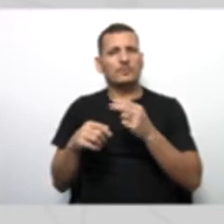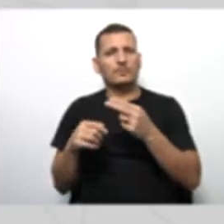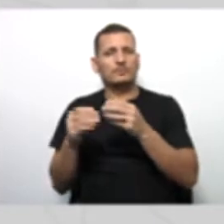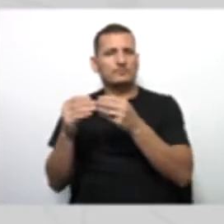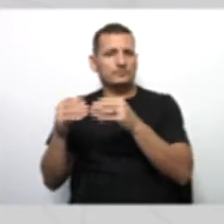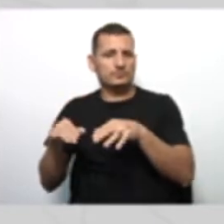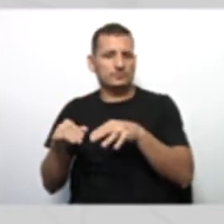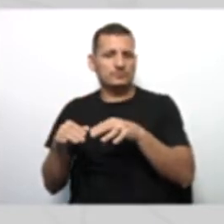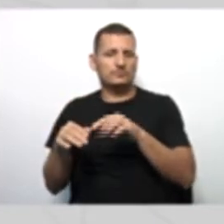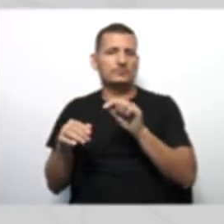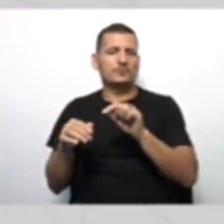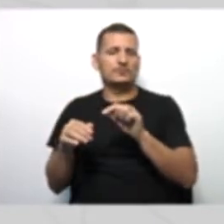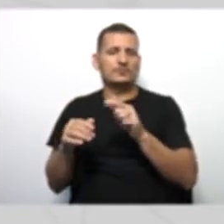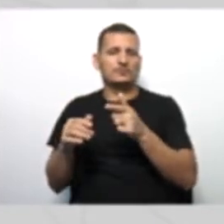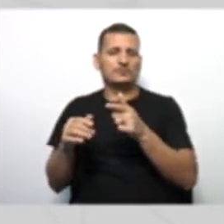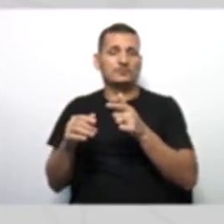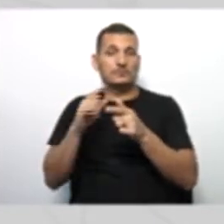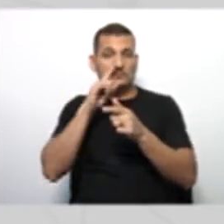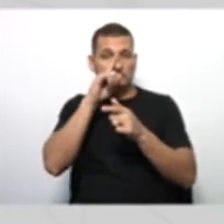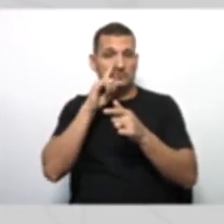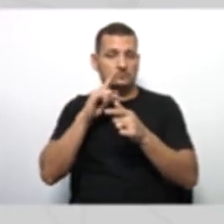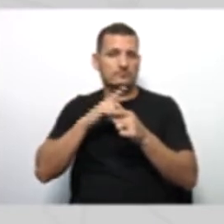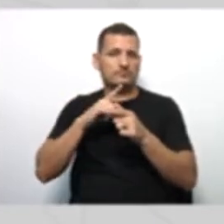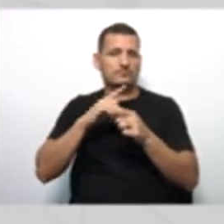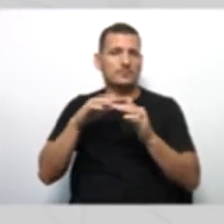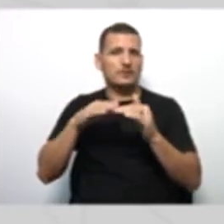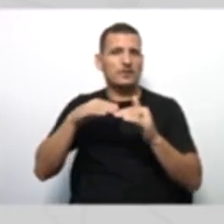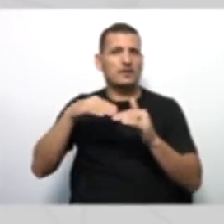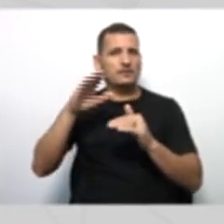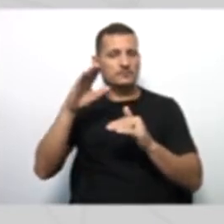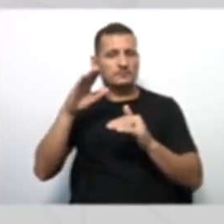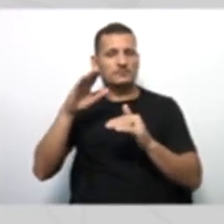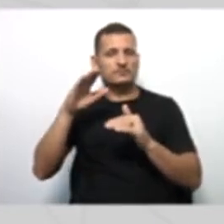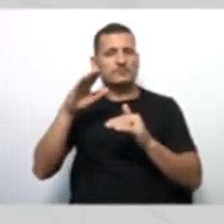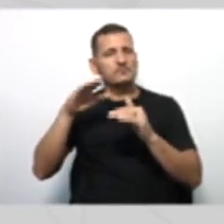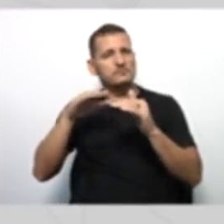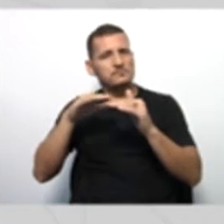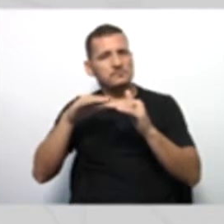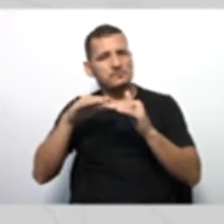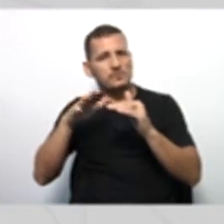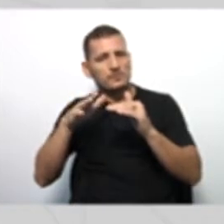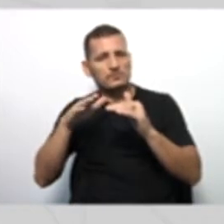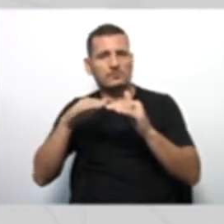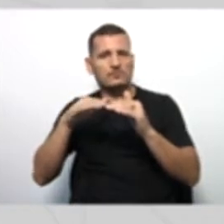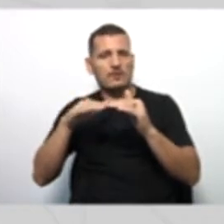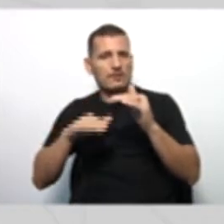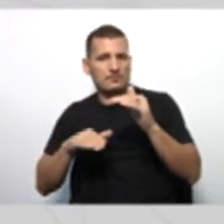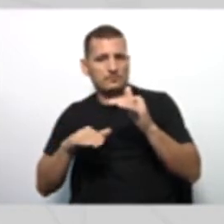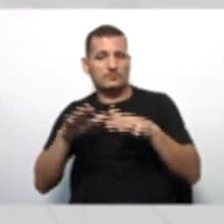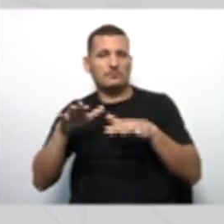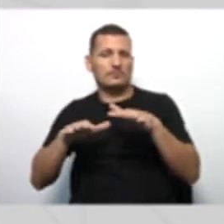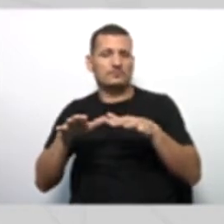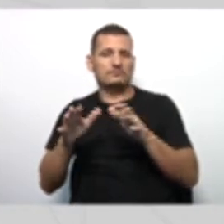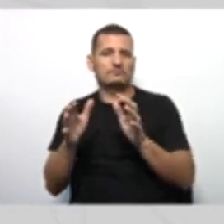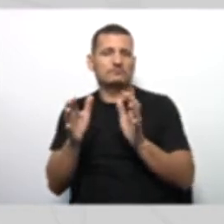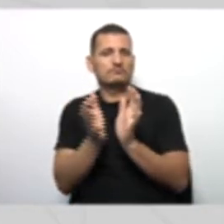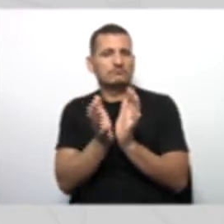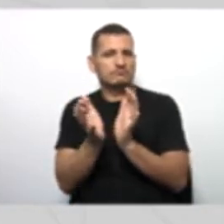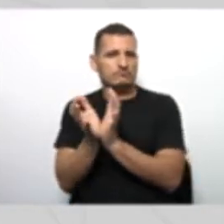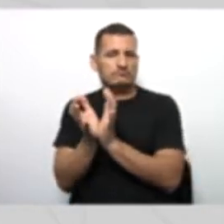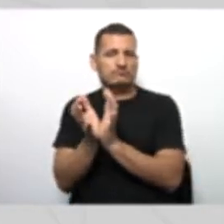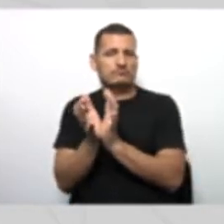consegue qualificar e quantificar de uma forma mais fácil. Nessa ferramenta, os riscos são priorizados de acordo com suas